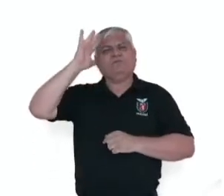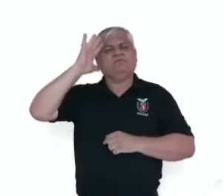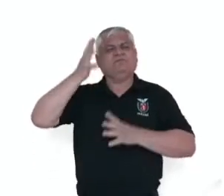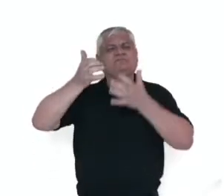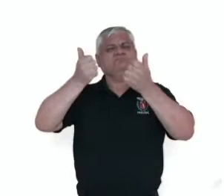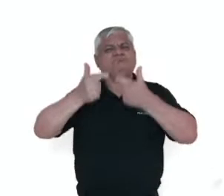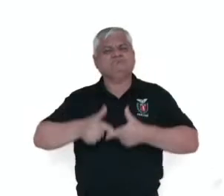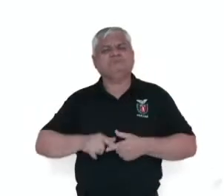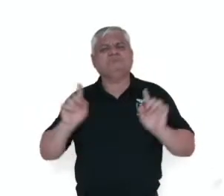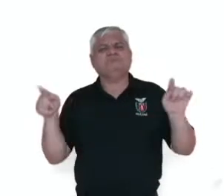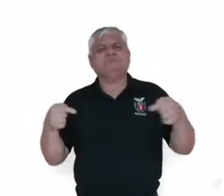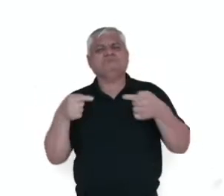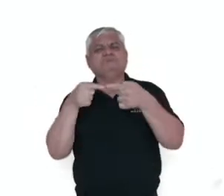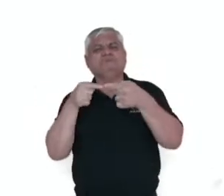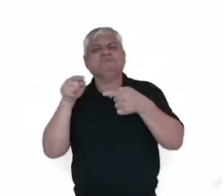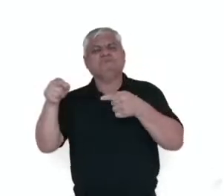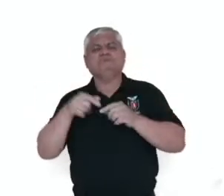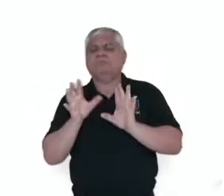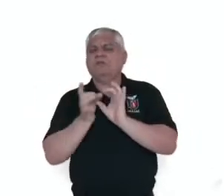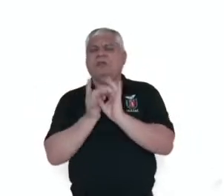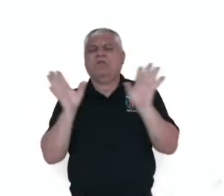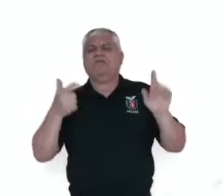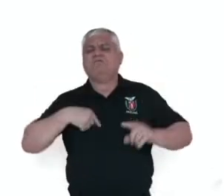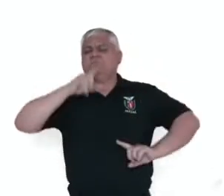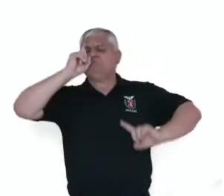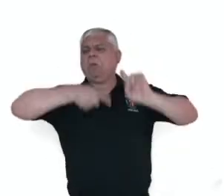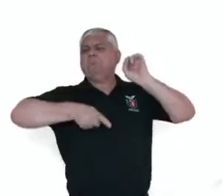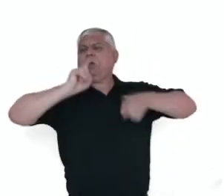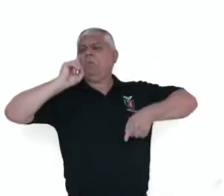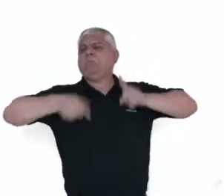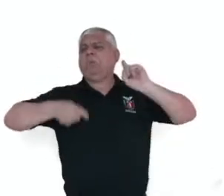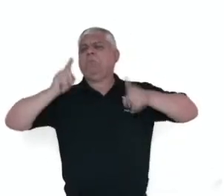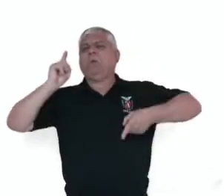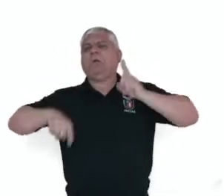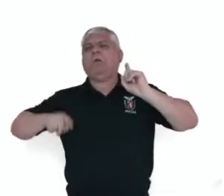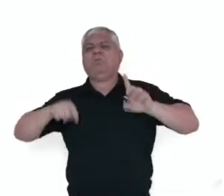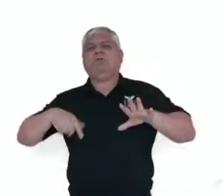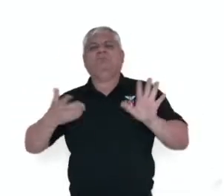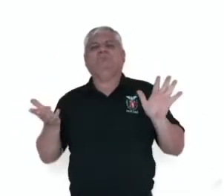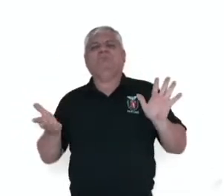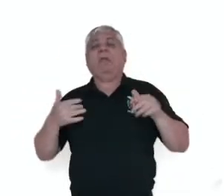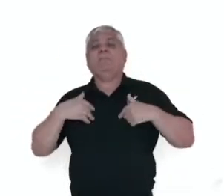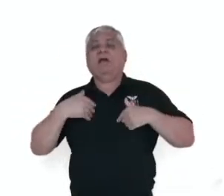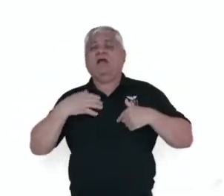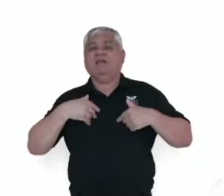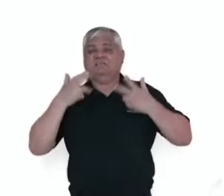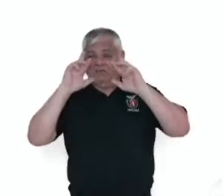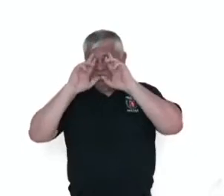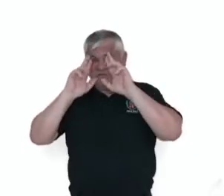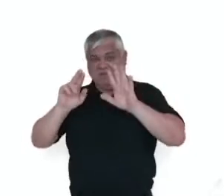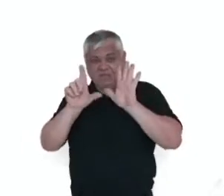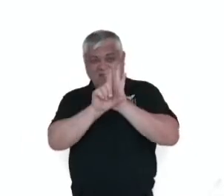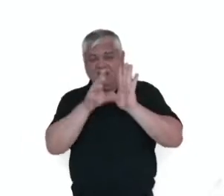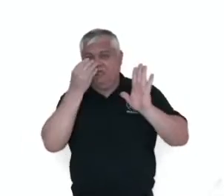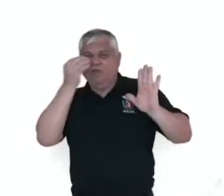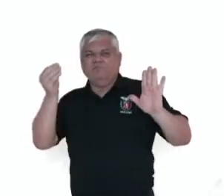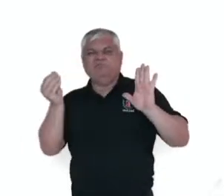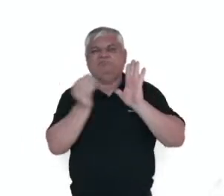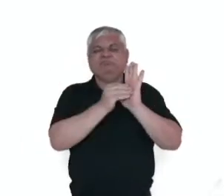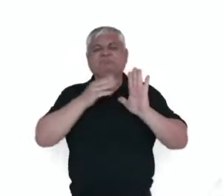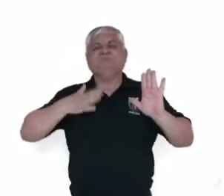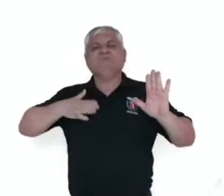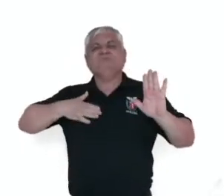age de acordo com o seu arbítrio, impondo as suas vontades sem qualquer respeito à lei. Seu